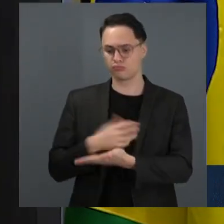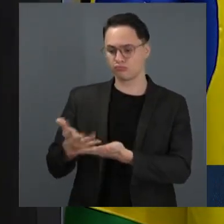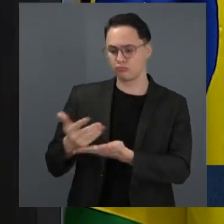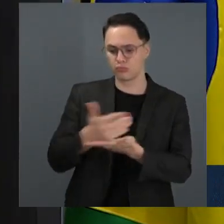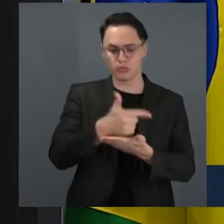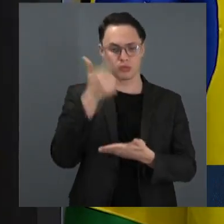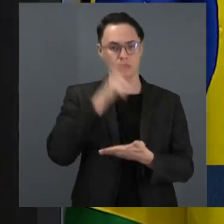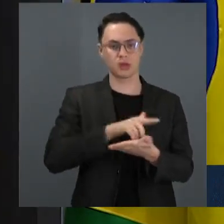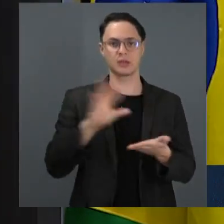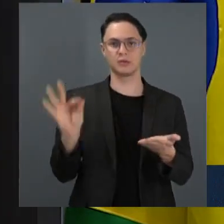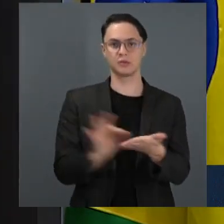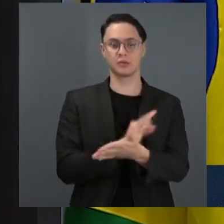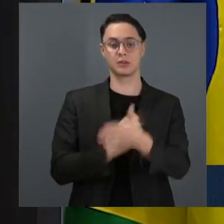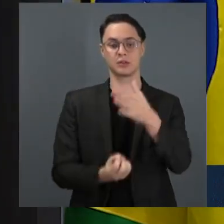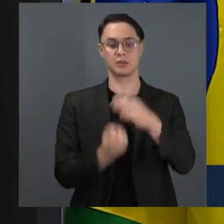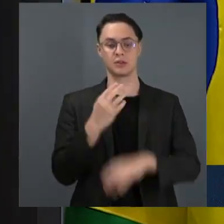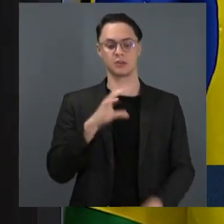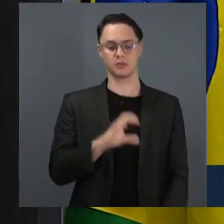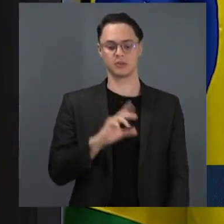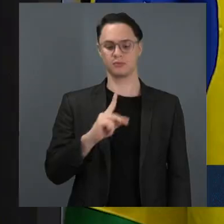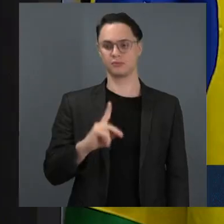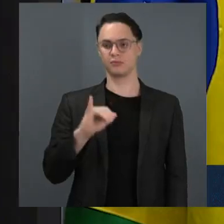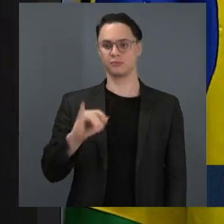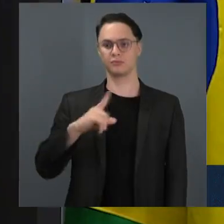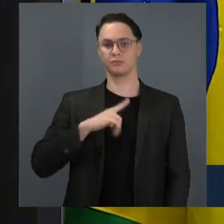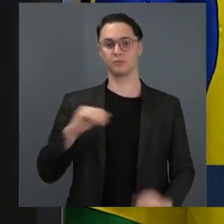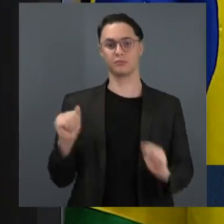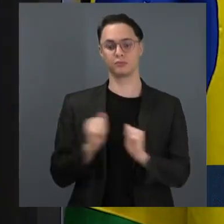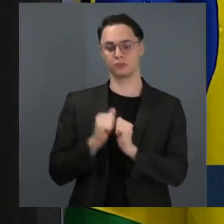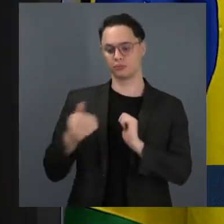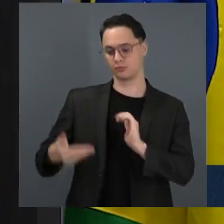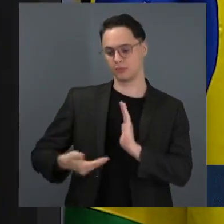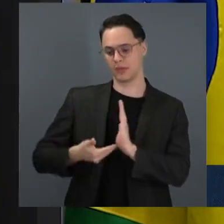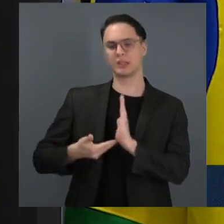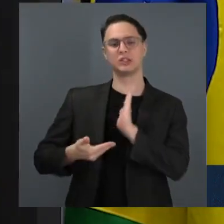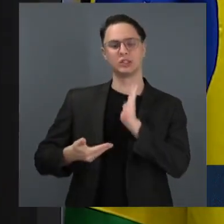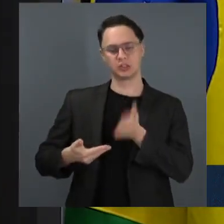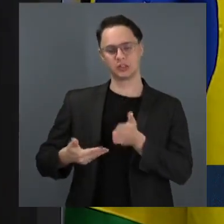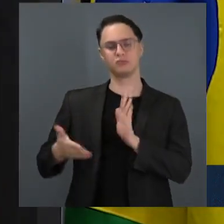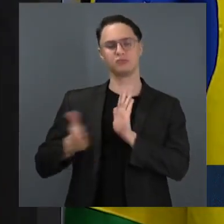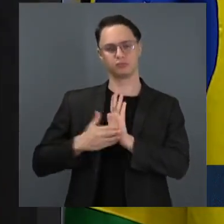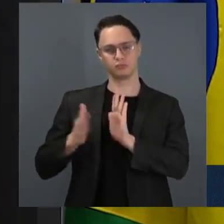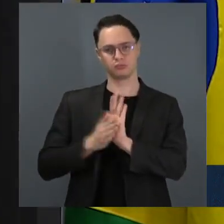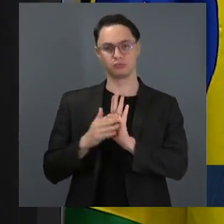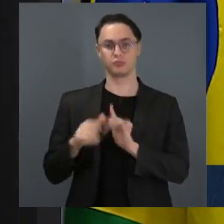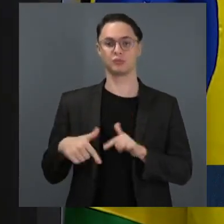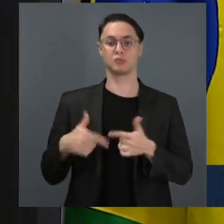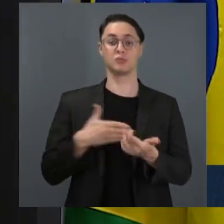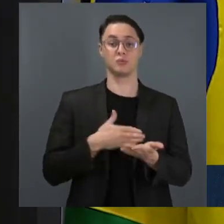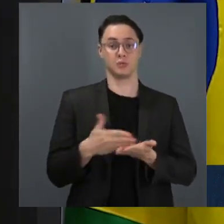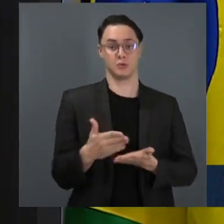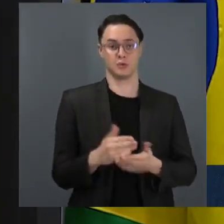para a instalação de CPI, como a Câmara dos Deputados já teve a iniciativa e já está lá